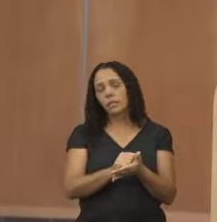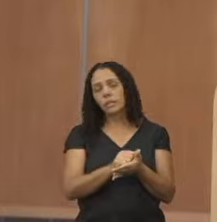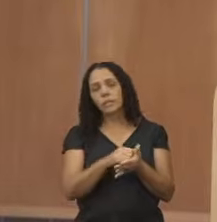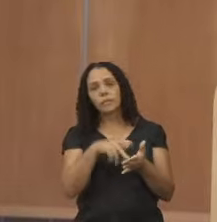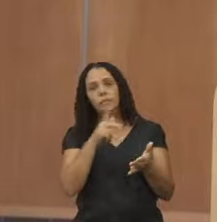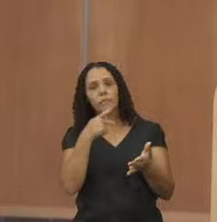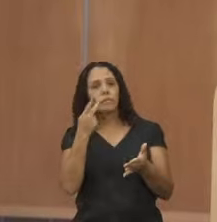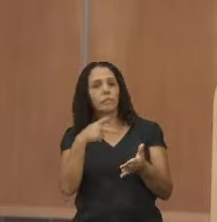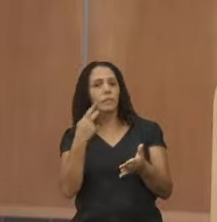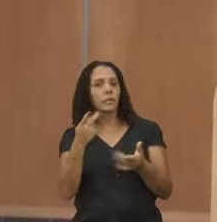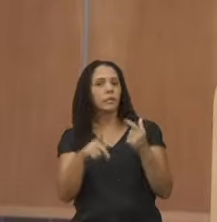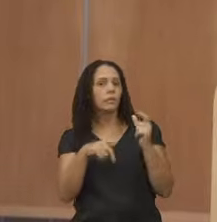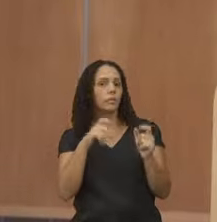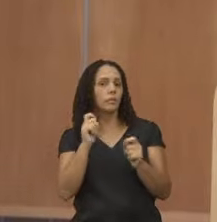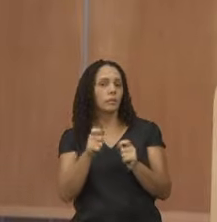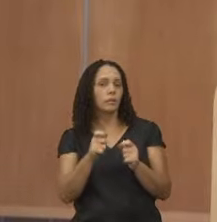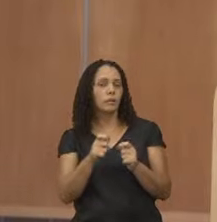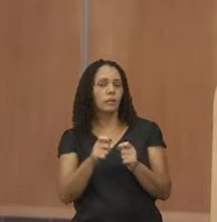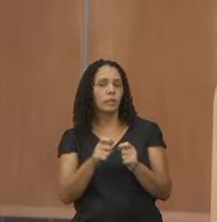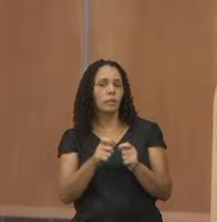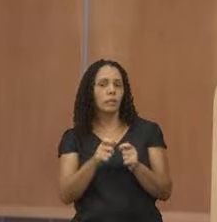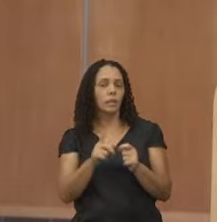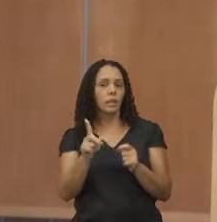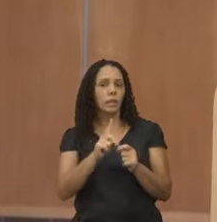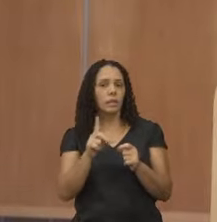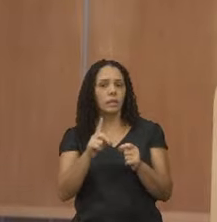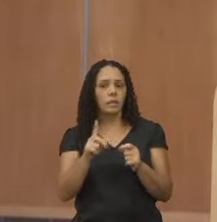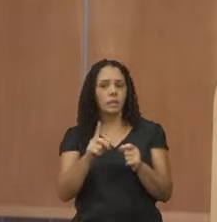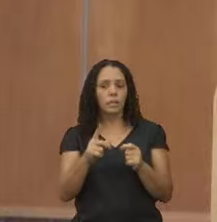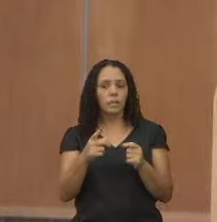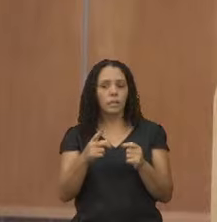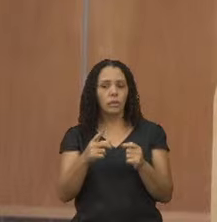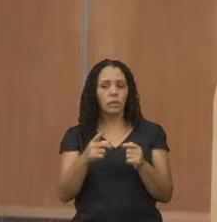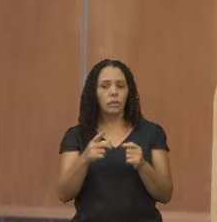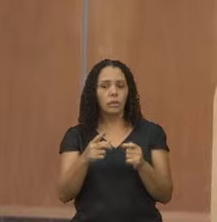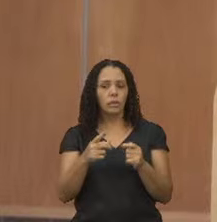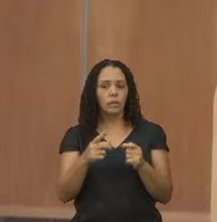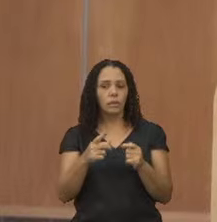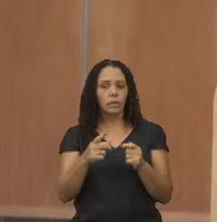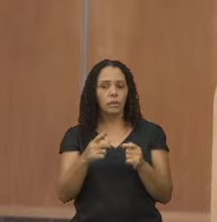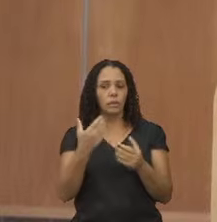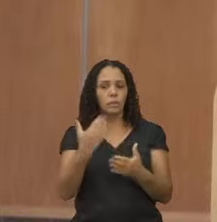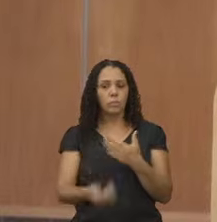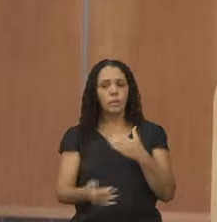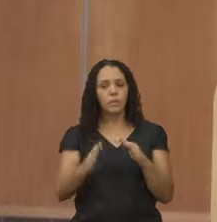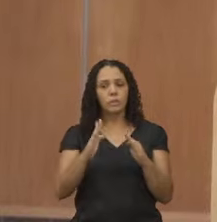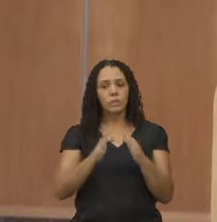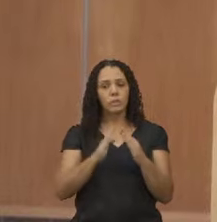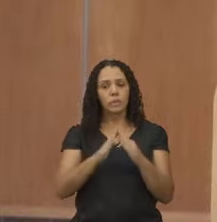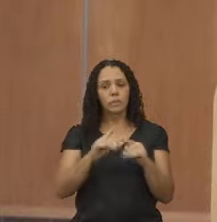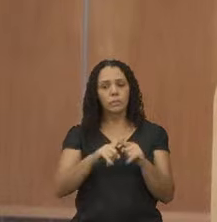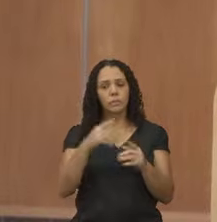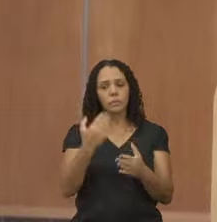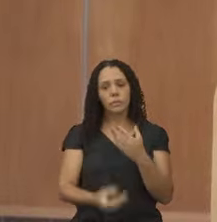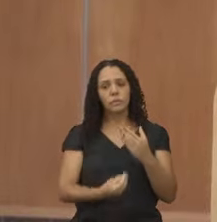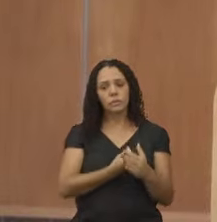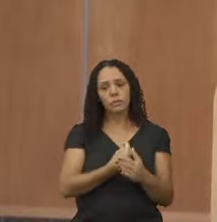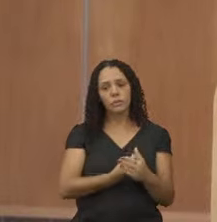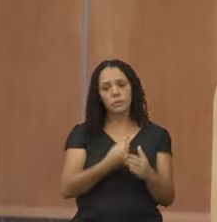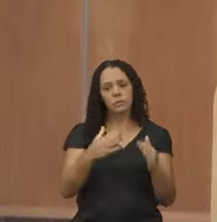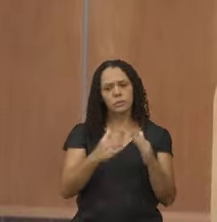assim, não pega a casa, mas eu perdi a vida e estou morando com Deus. Tamo junto.